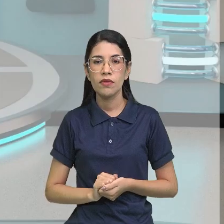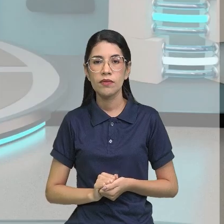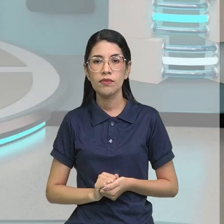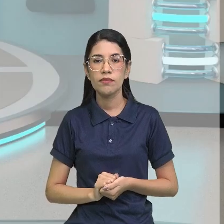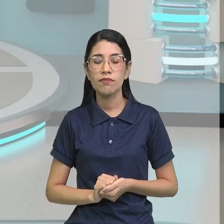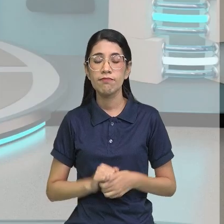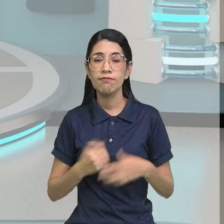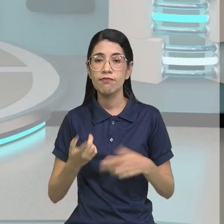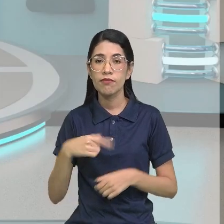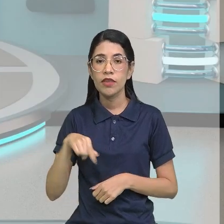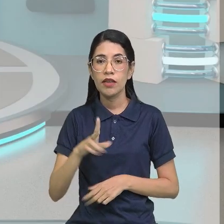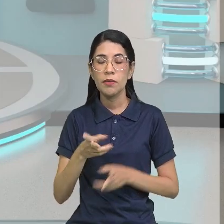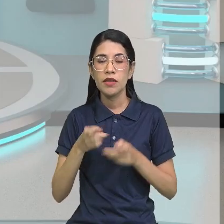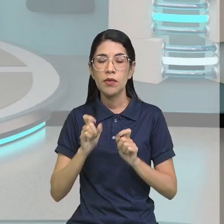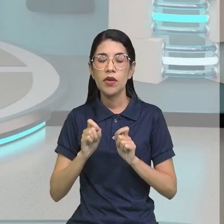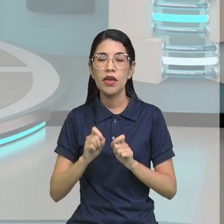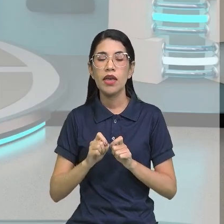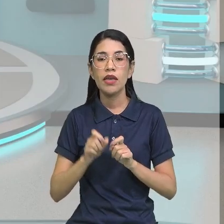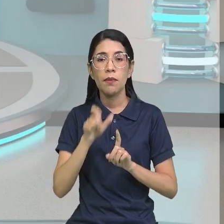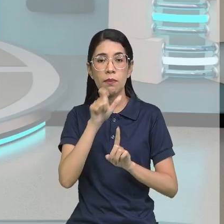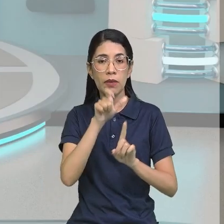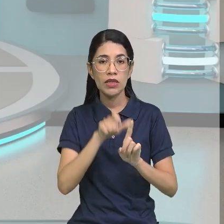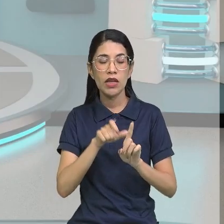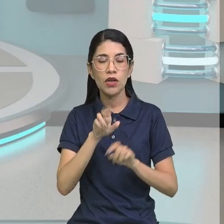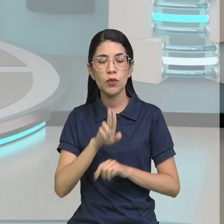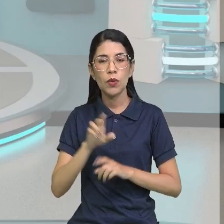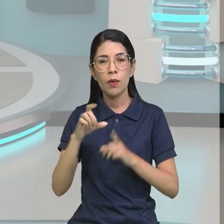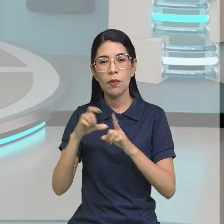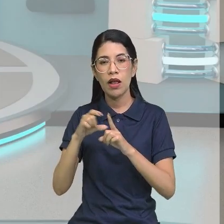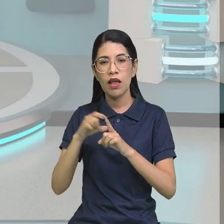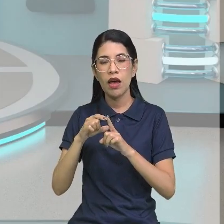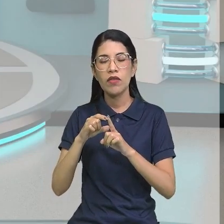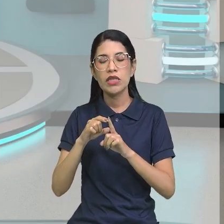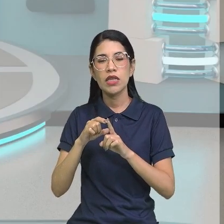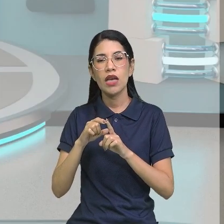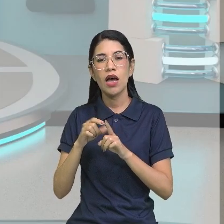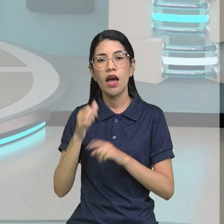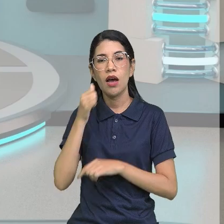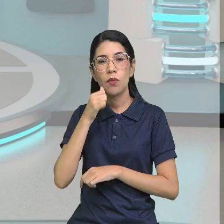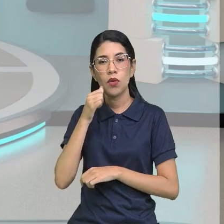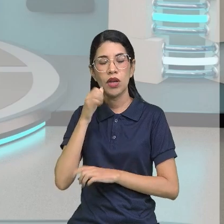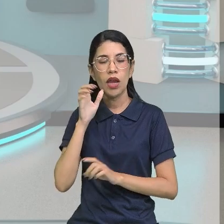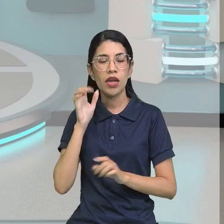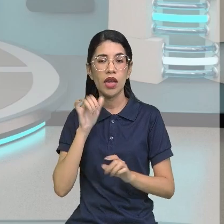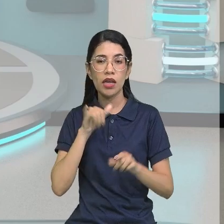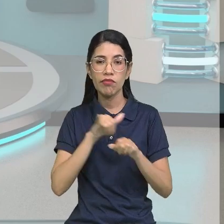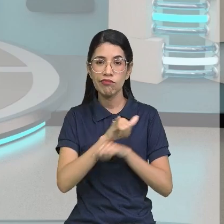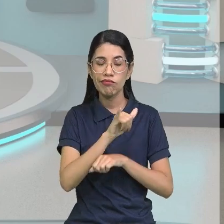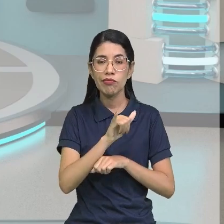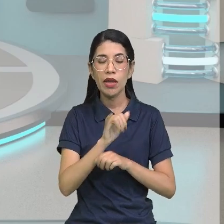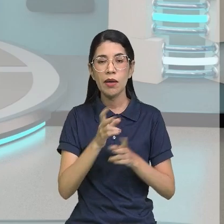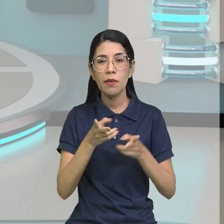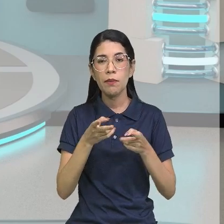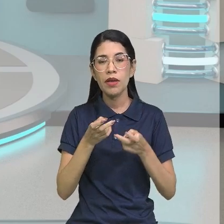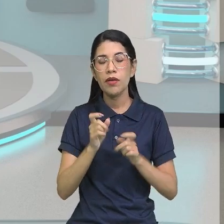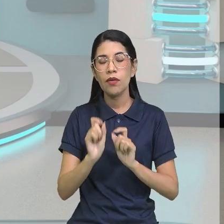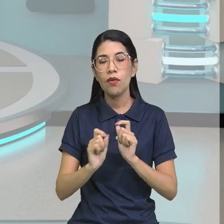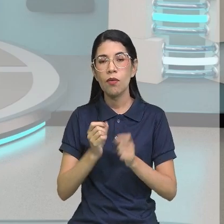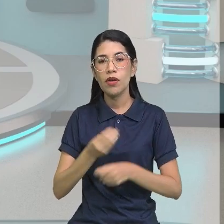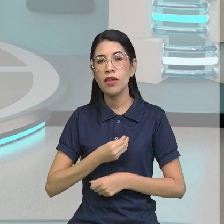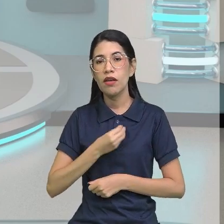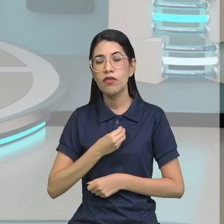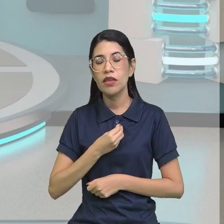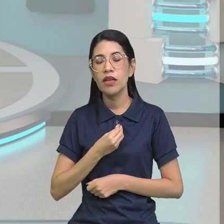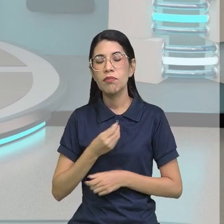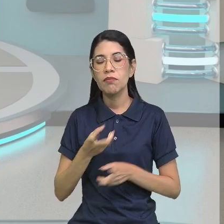Então percebam, gente, que Macabeia, por meio das palavras enganosas da Madama Carlota, percebeu a sua condição, percebeu que não